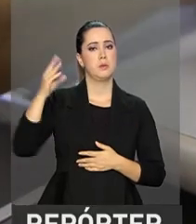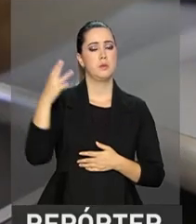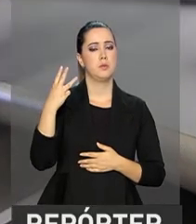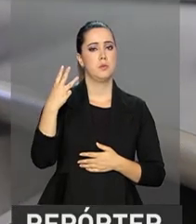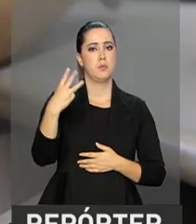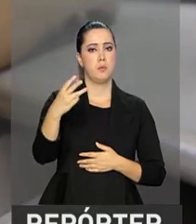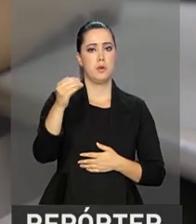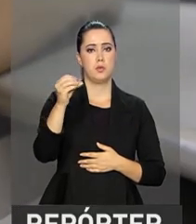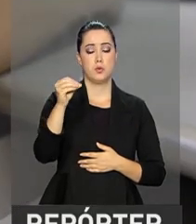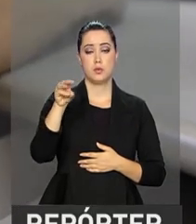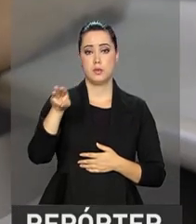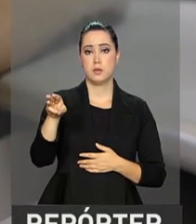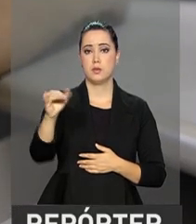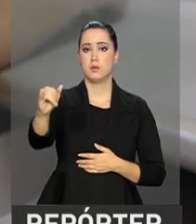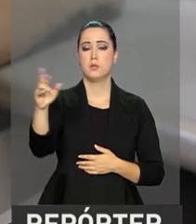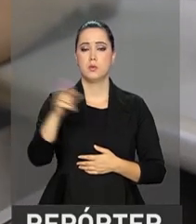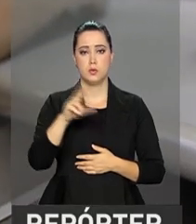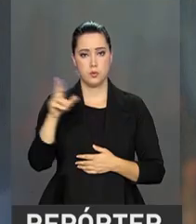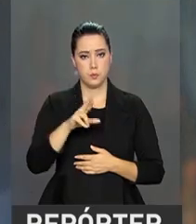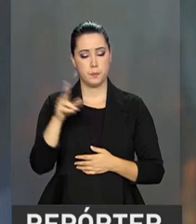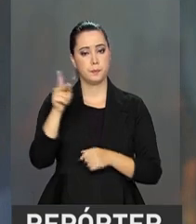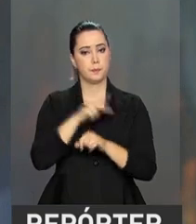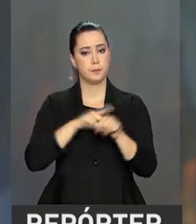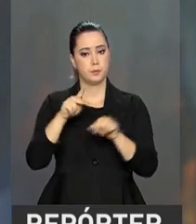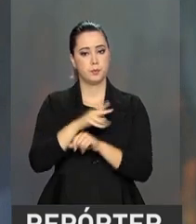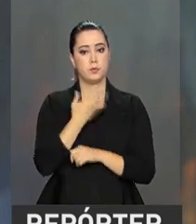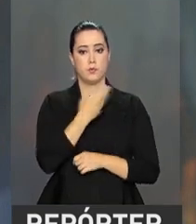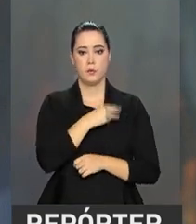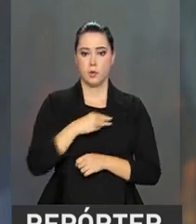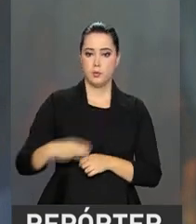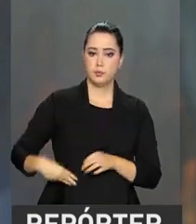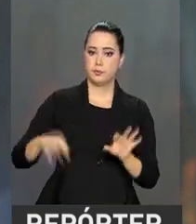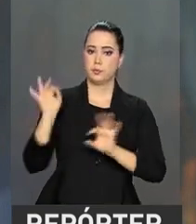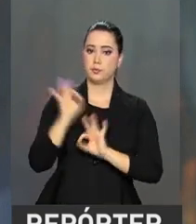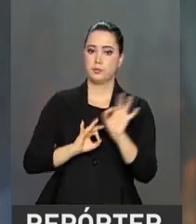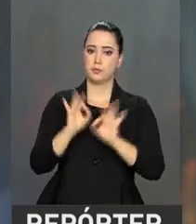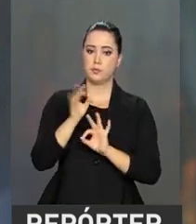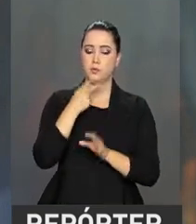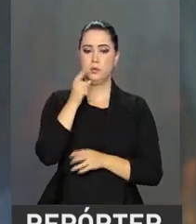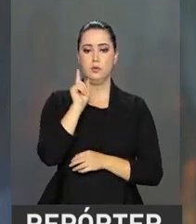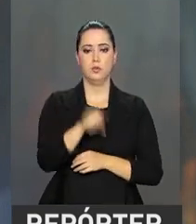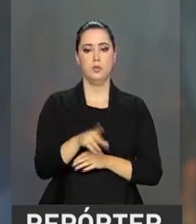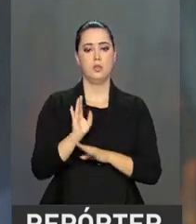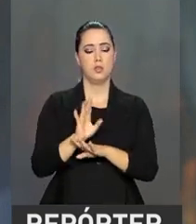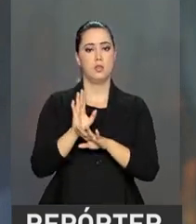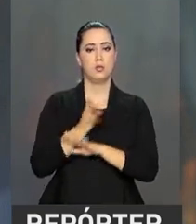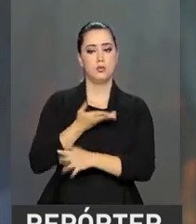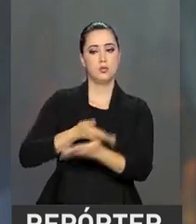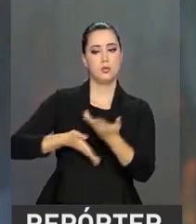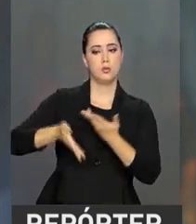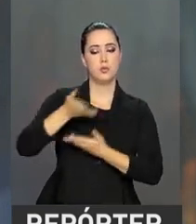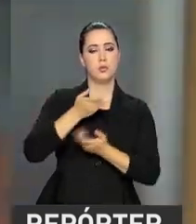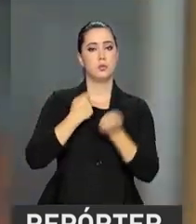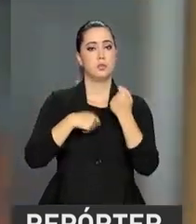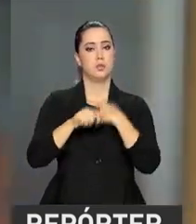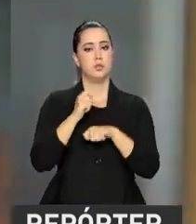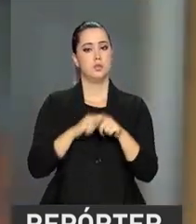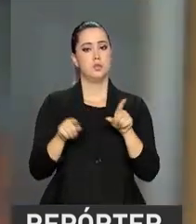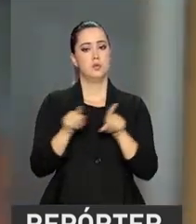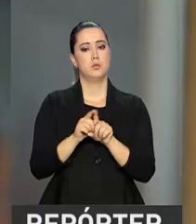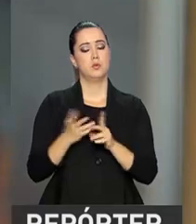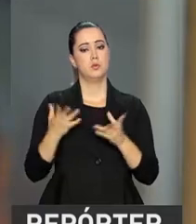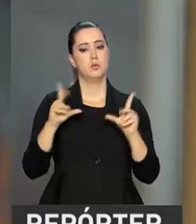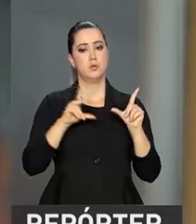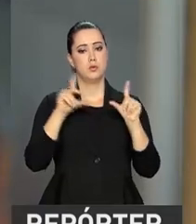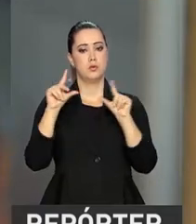300 bilhões de reais no país para o ministro do planejamento além de ajudar a movimentar a economia a redução